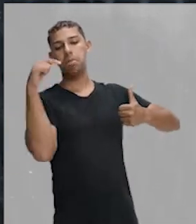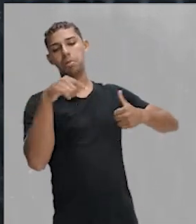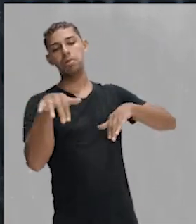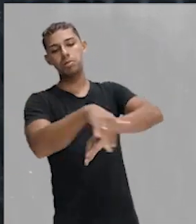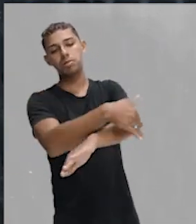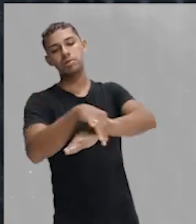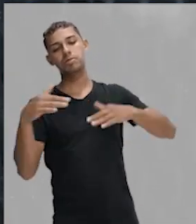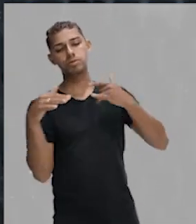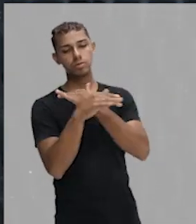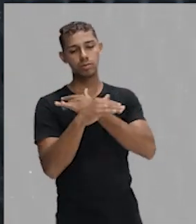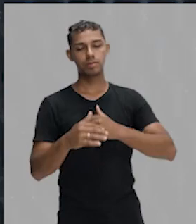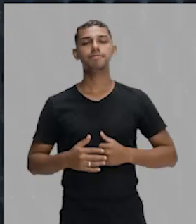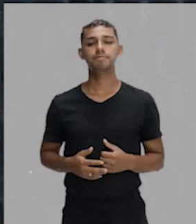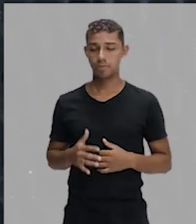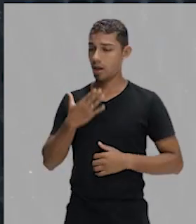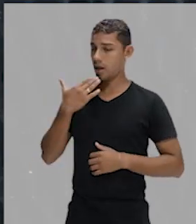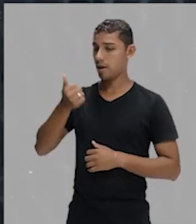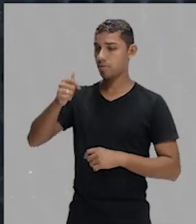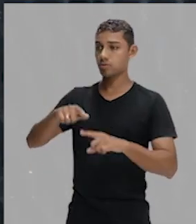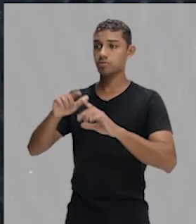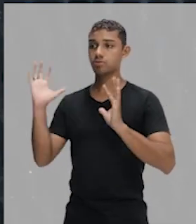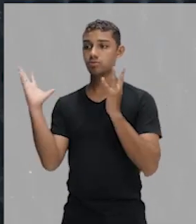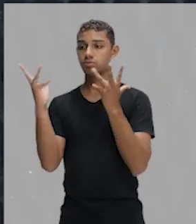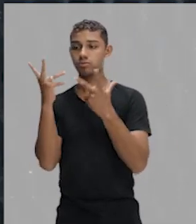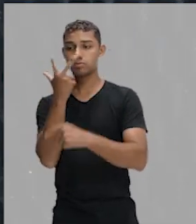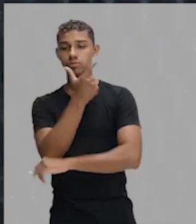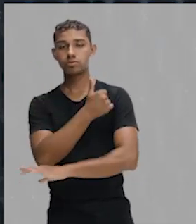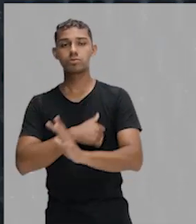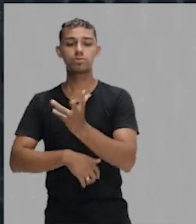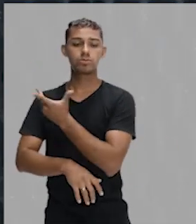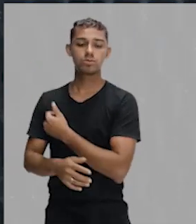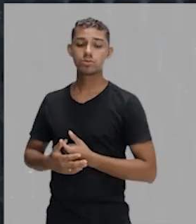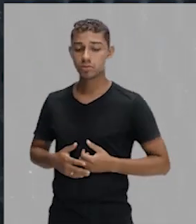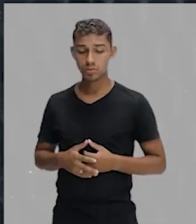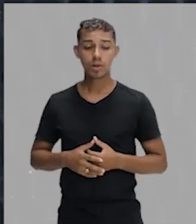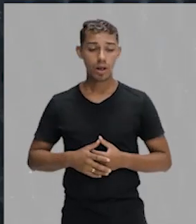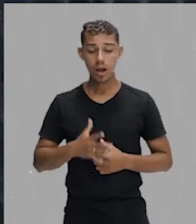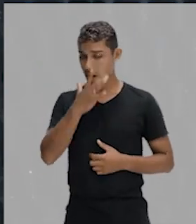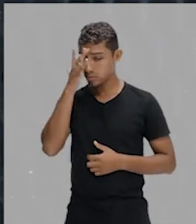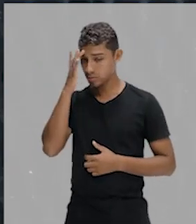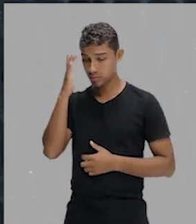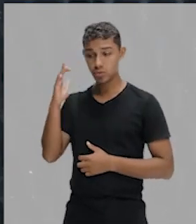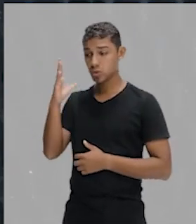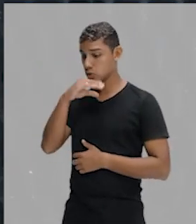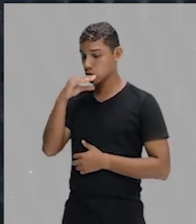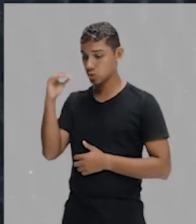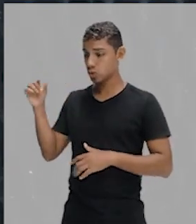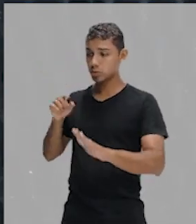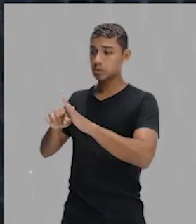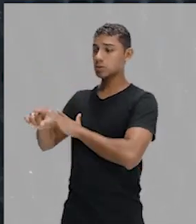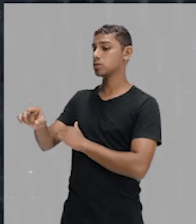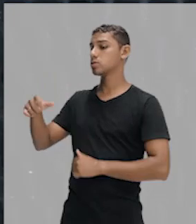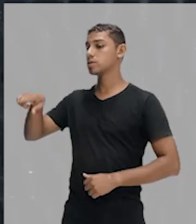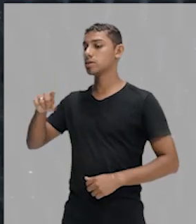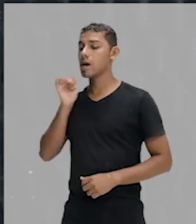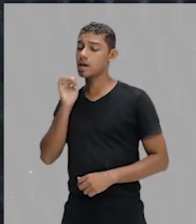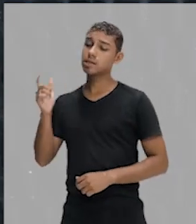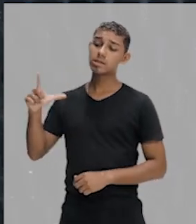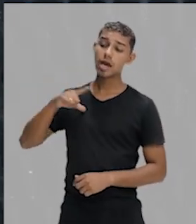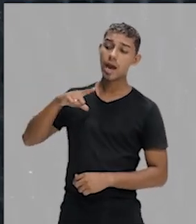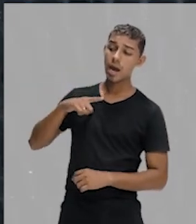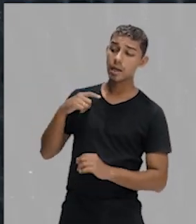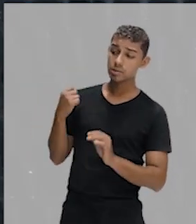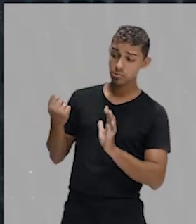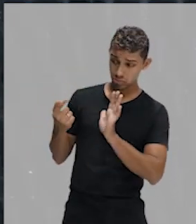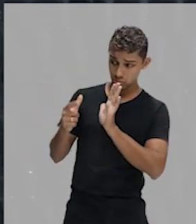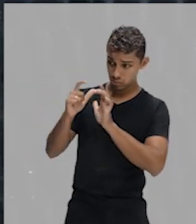a contrapartida de você precisar se locomover, tá? Então, os jovens também foram questionados se tinham ou não carteira de